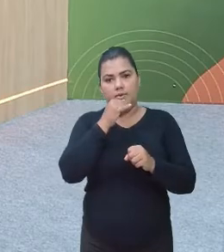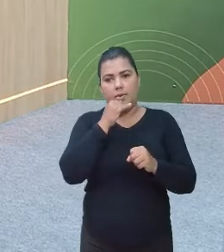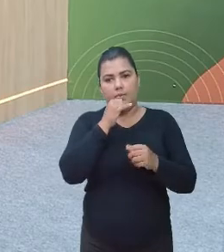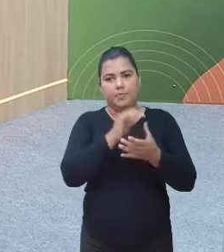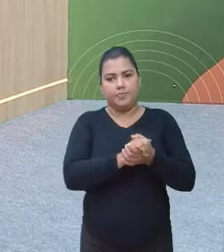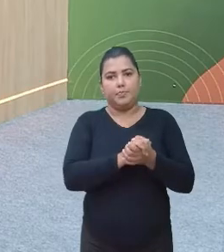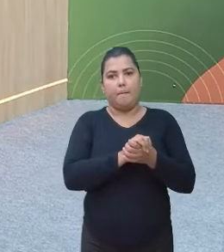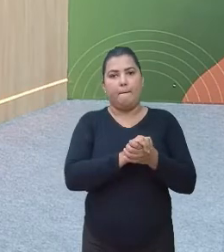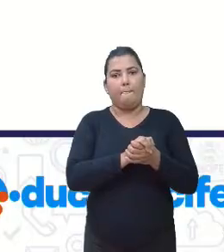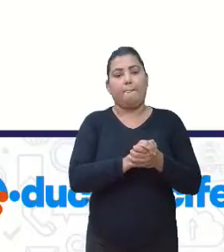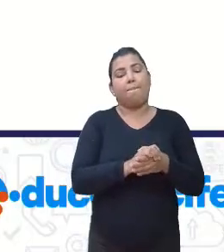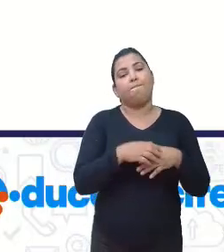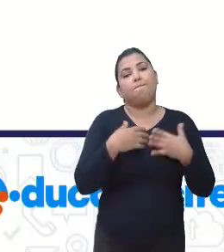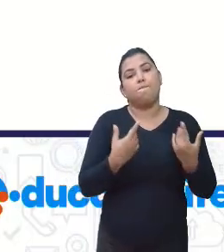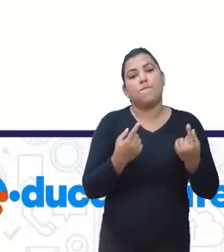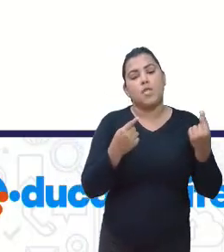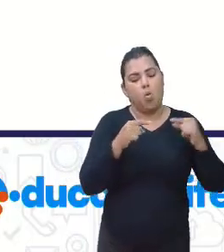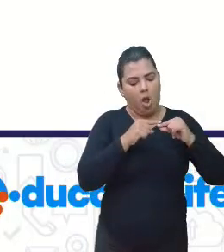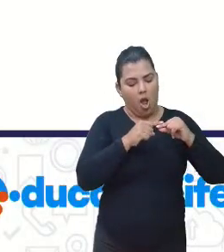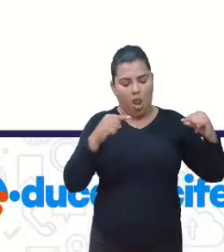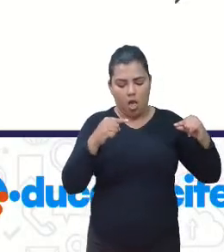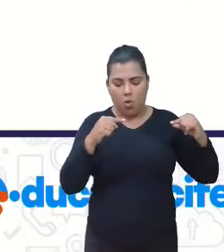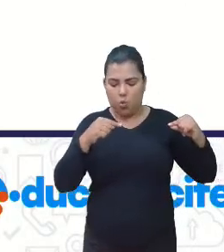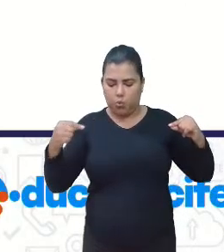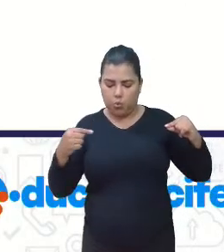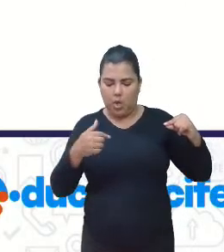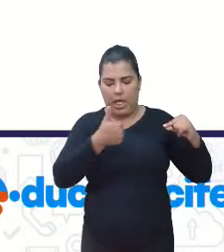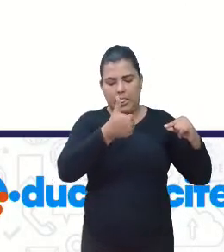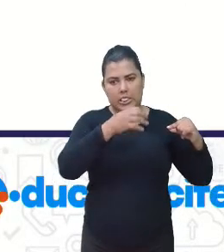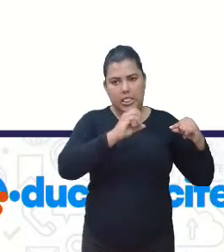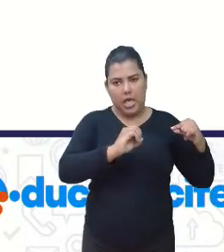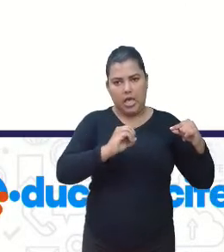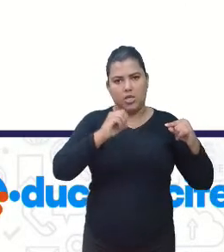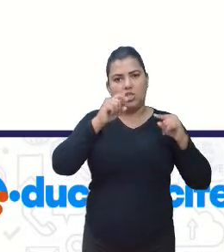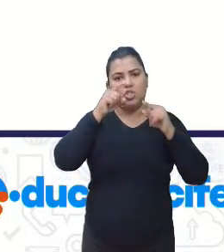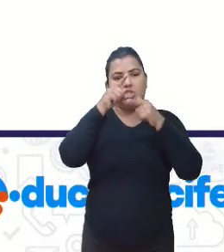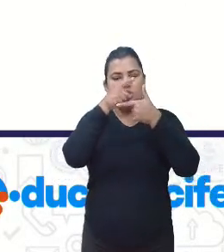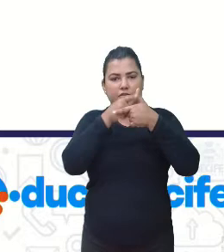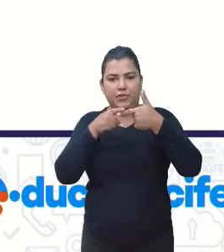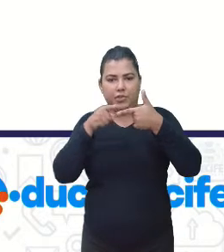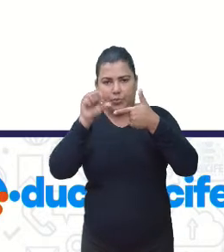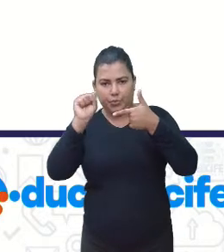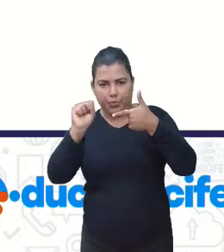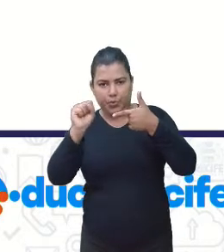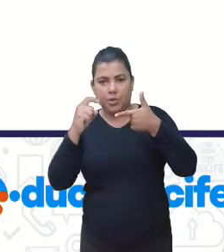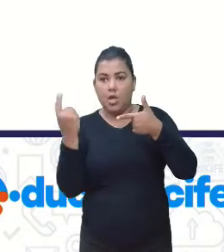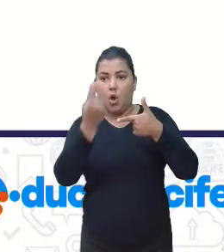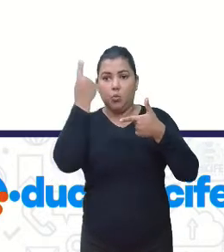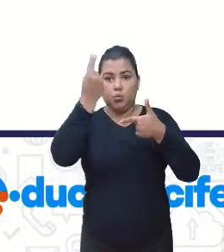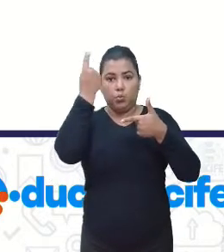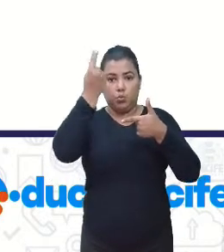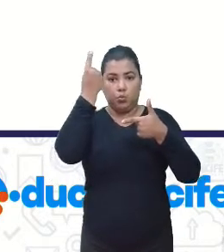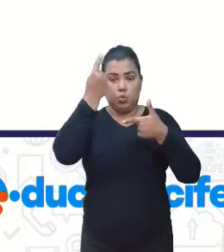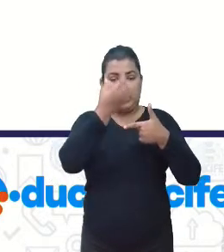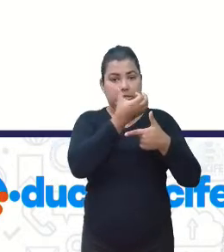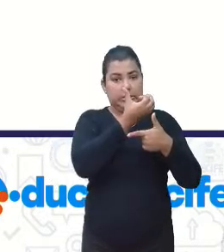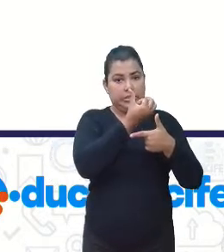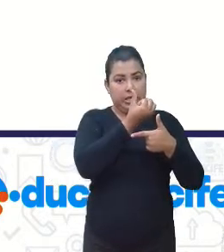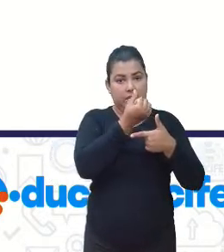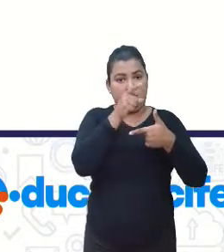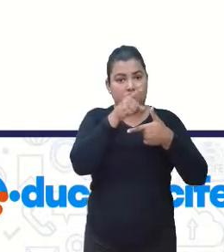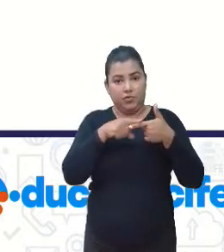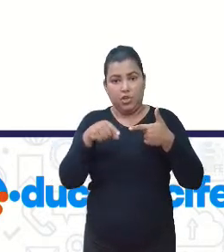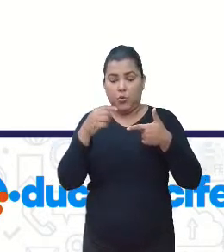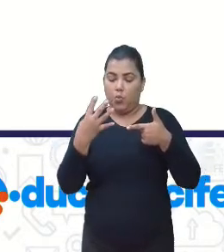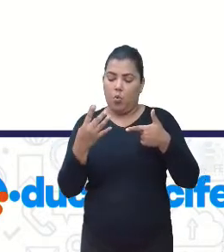a largura de um dividido pela largura de outro, a altura de um dividido pela altura do outro. Quando eu procedo esses cálculos aí, eu